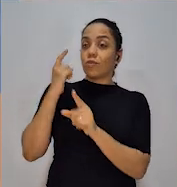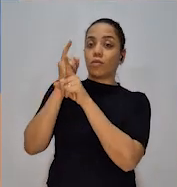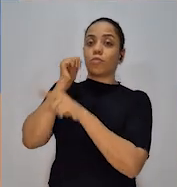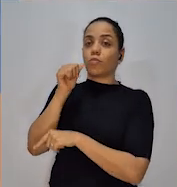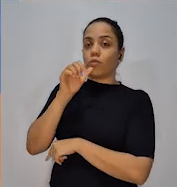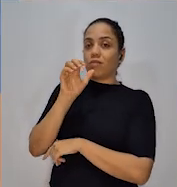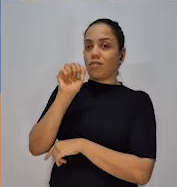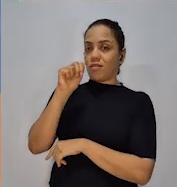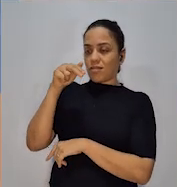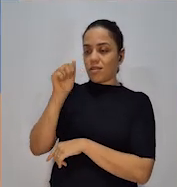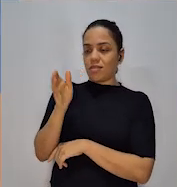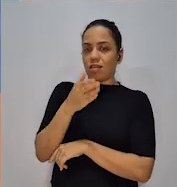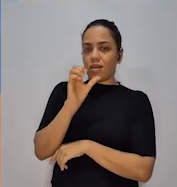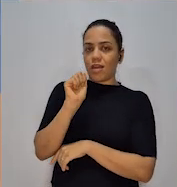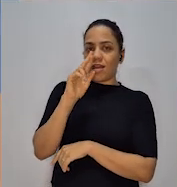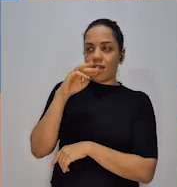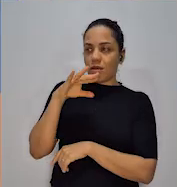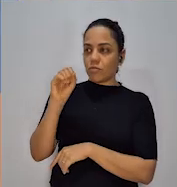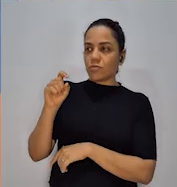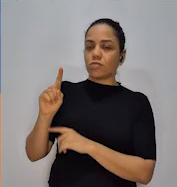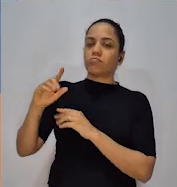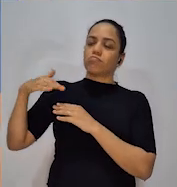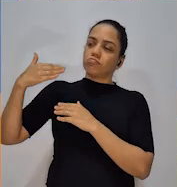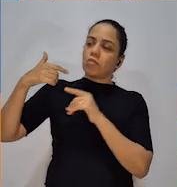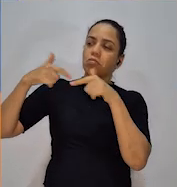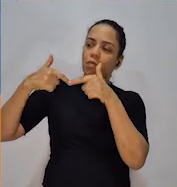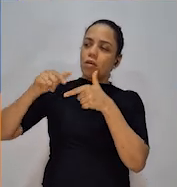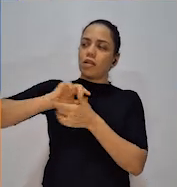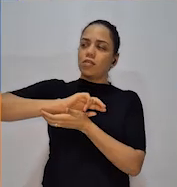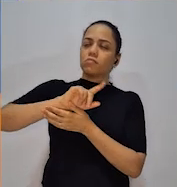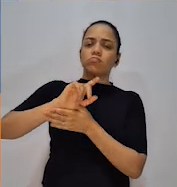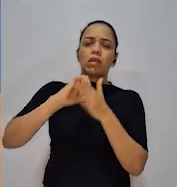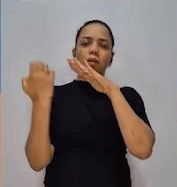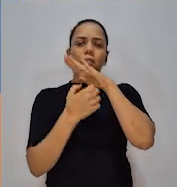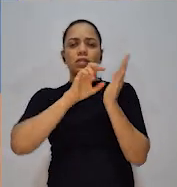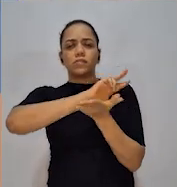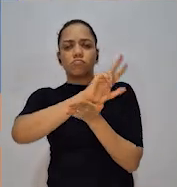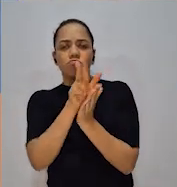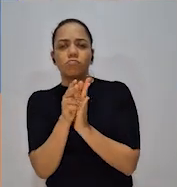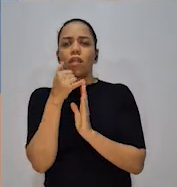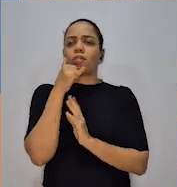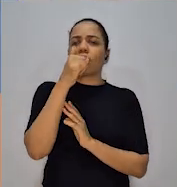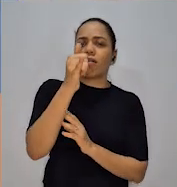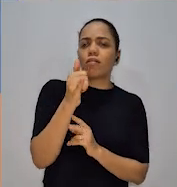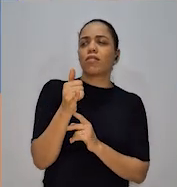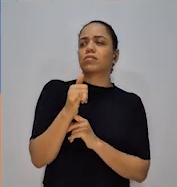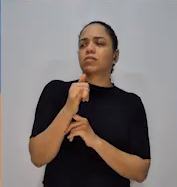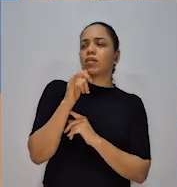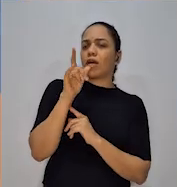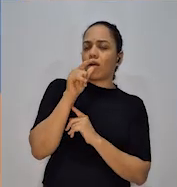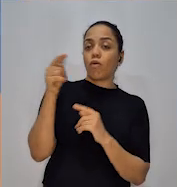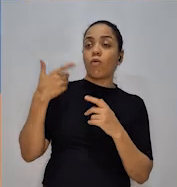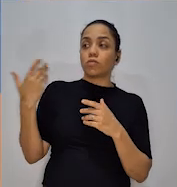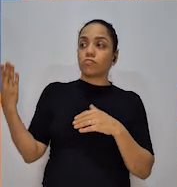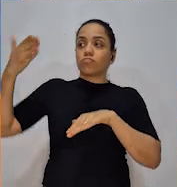a Seman, que depois virou a ABB, mas trabalhei em outras tantas, como a Schneider Electric, a Dupont, a Corteva. Eu tenho muita alegria de estar aqui na